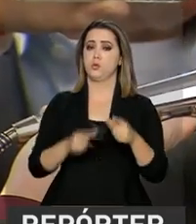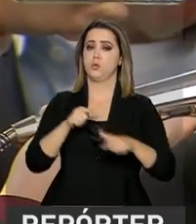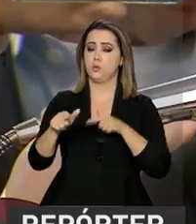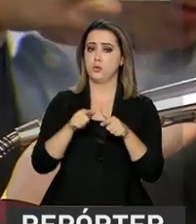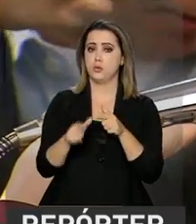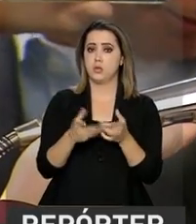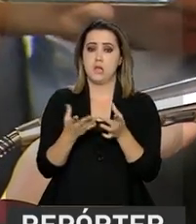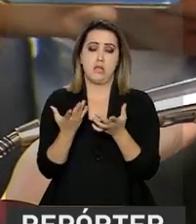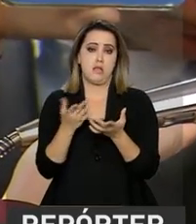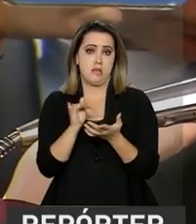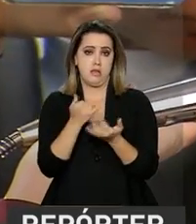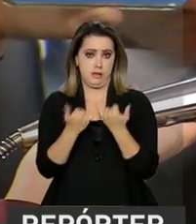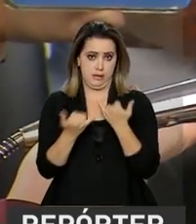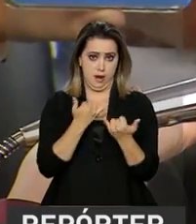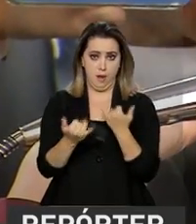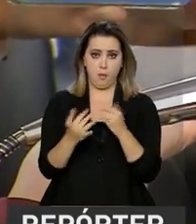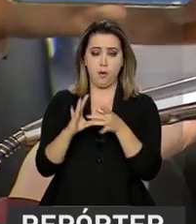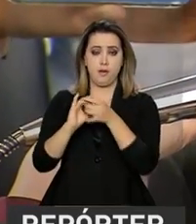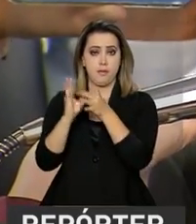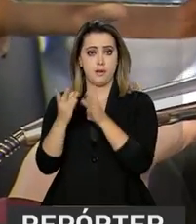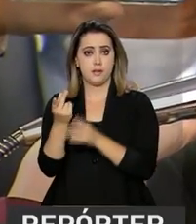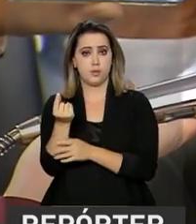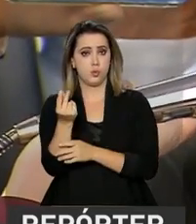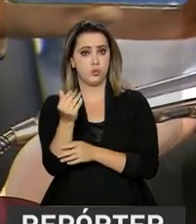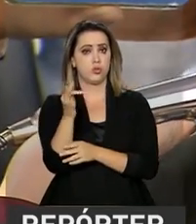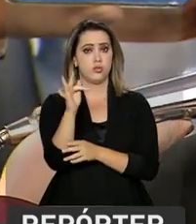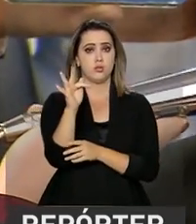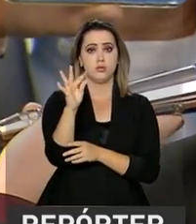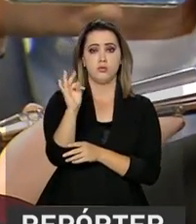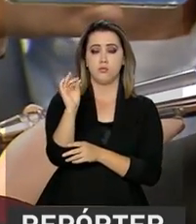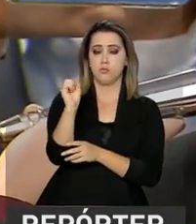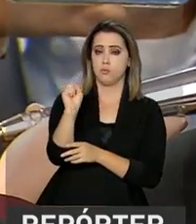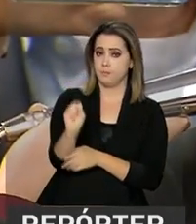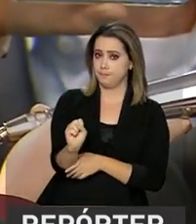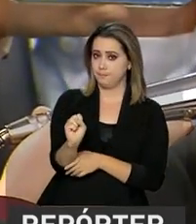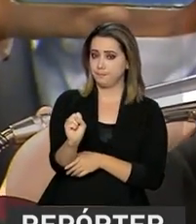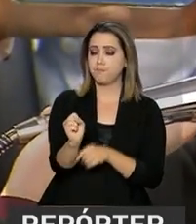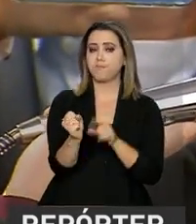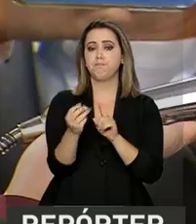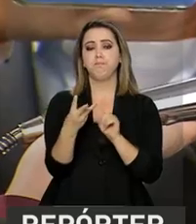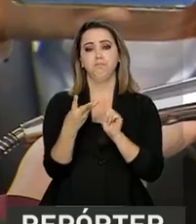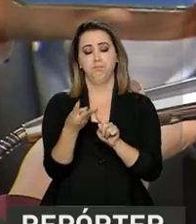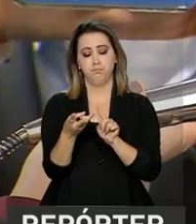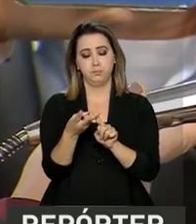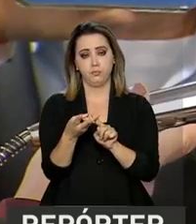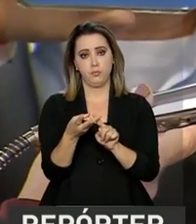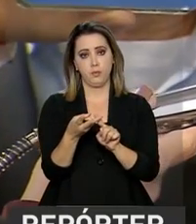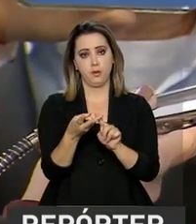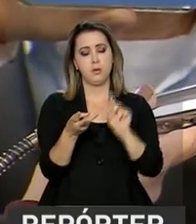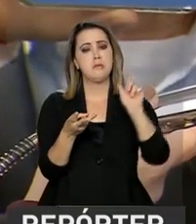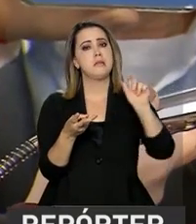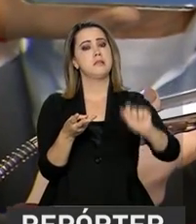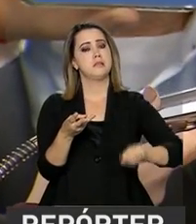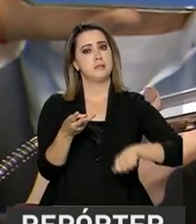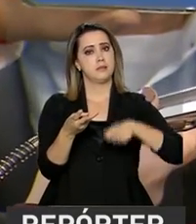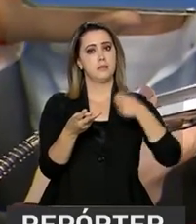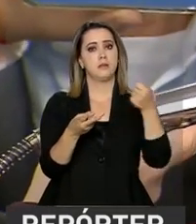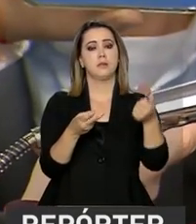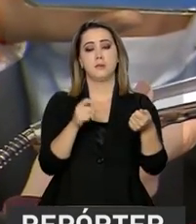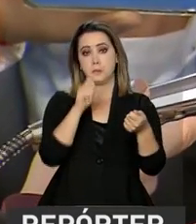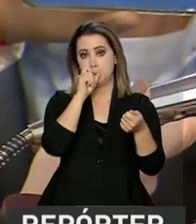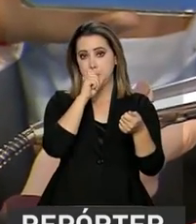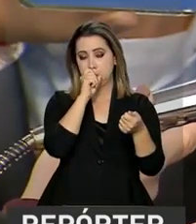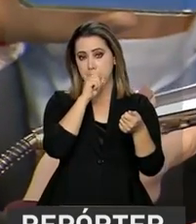liberação das contas a do FGTS inativo e a a sinalização que o governo